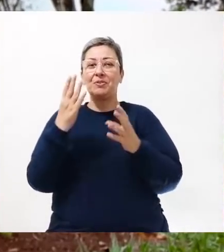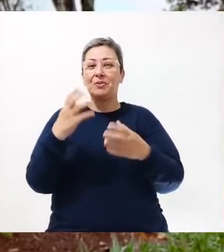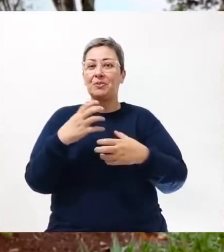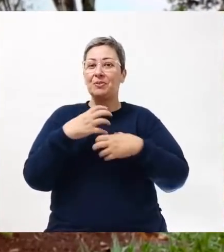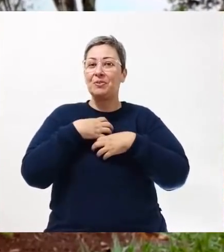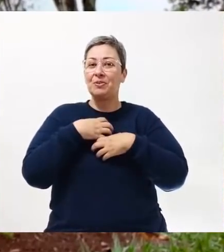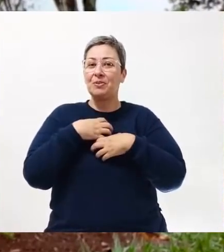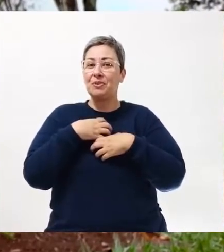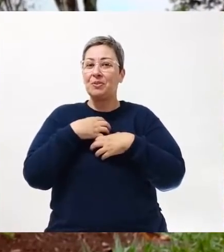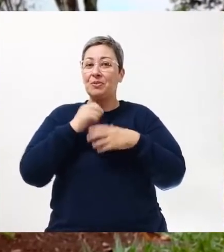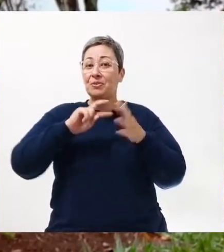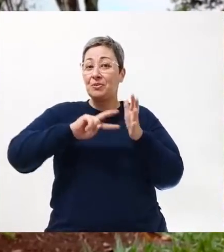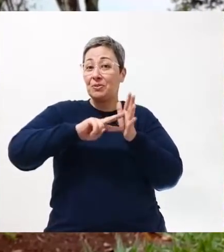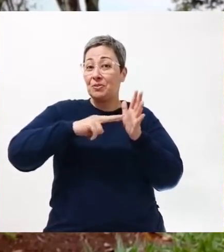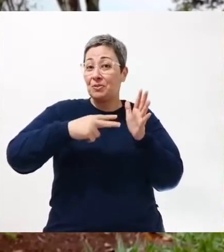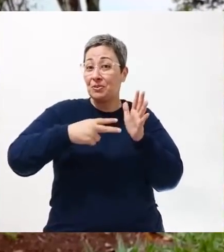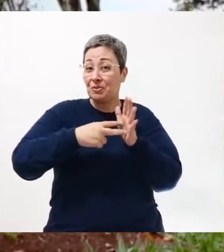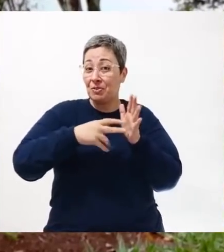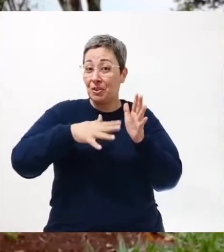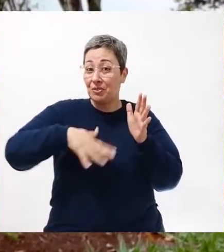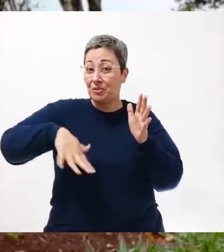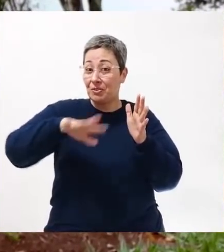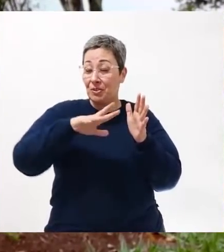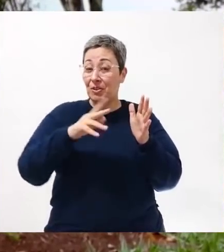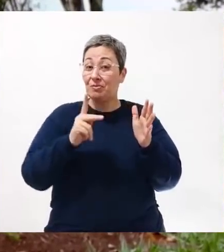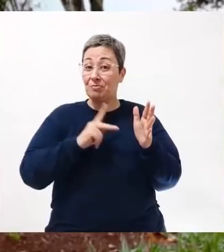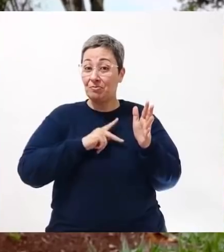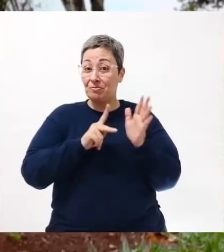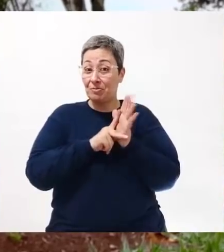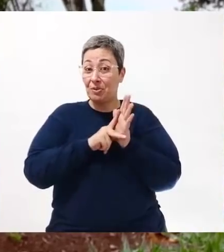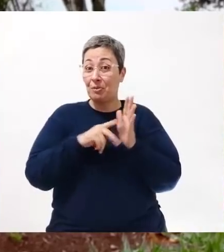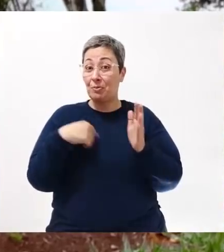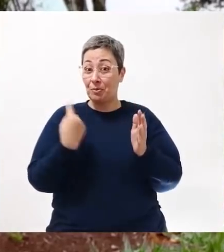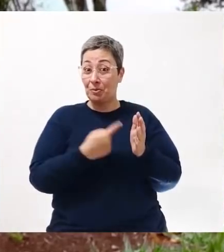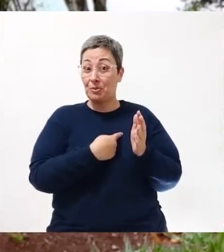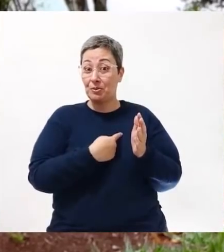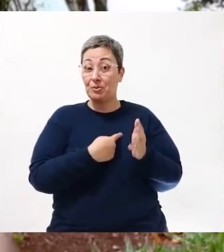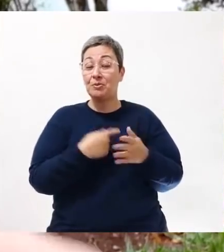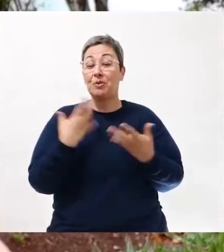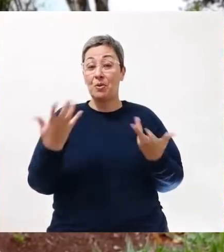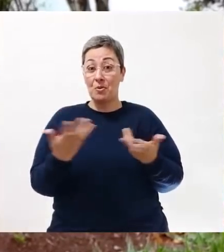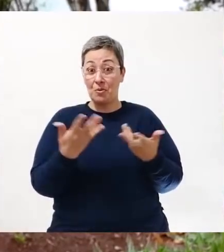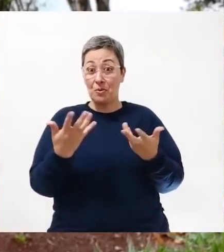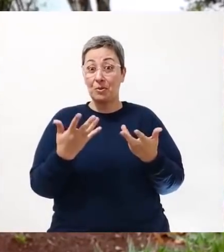que descobrimos o sentido que tudo isso tem pra gente.